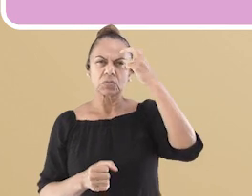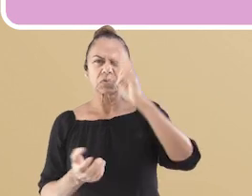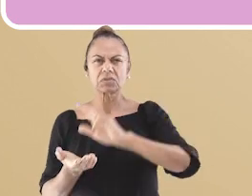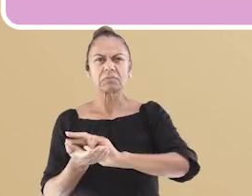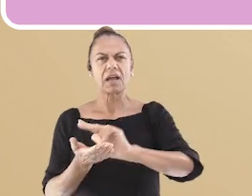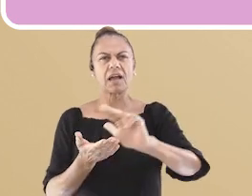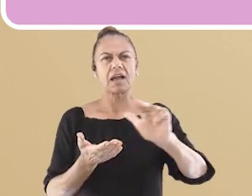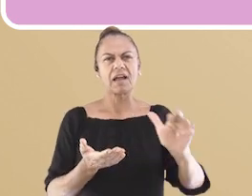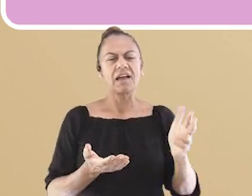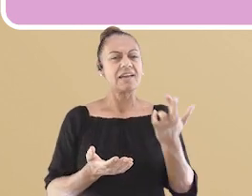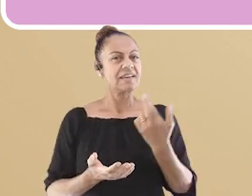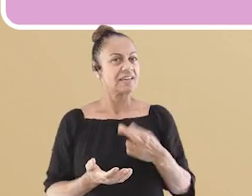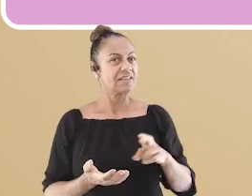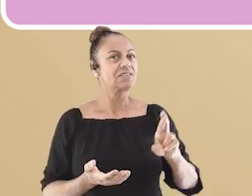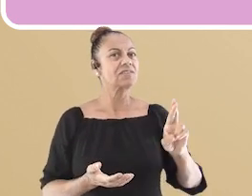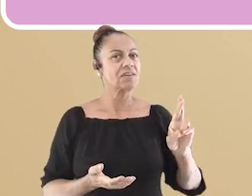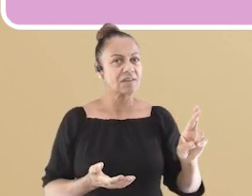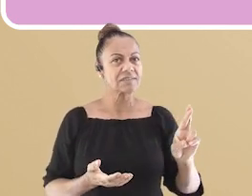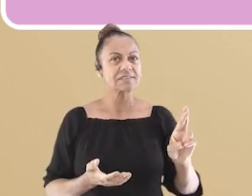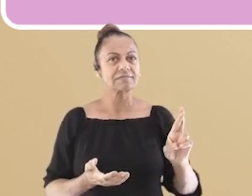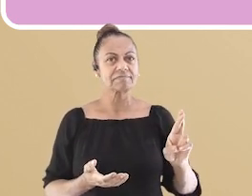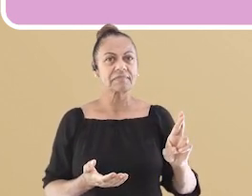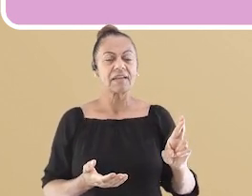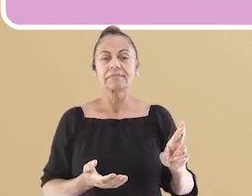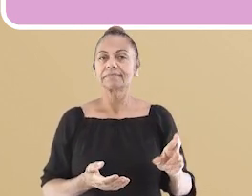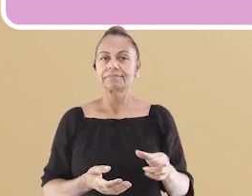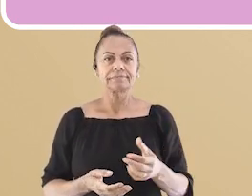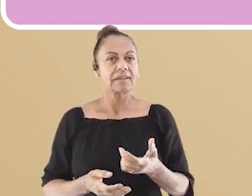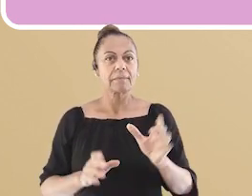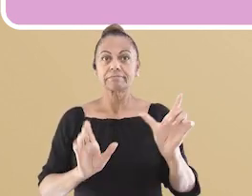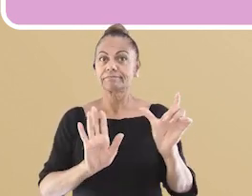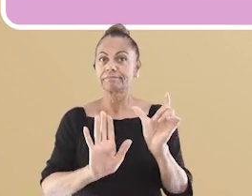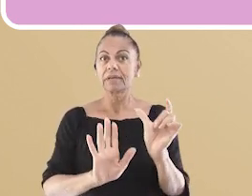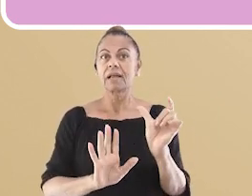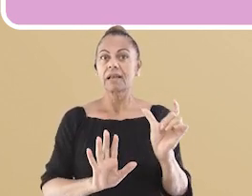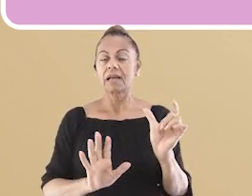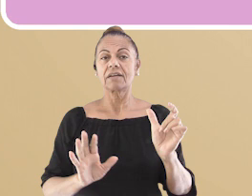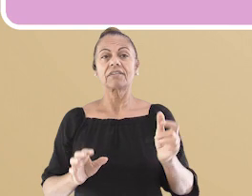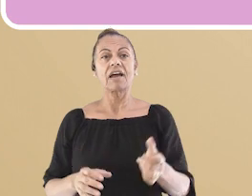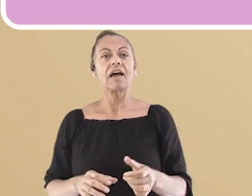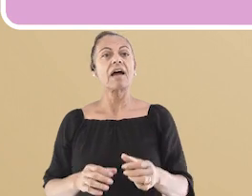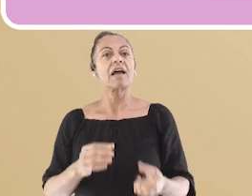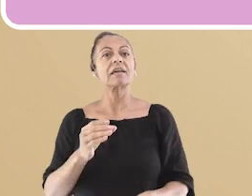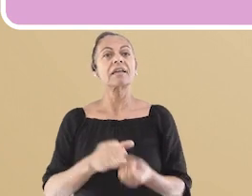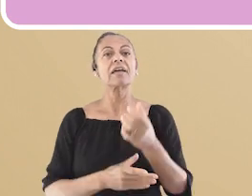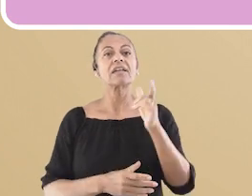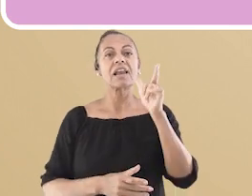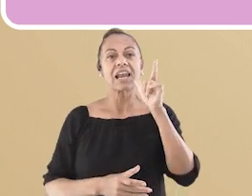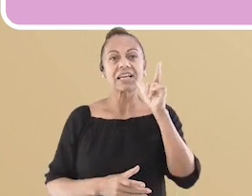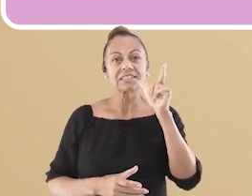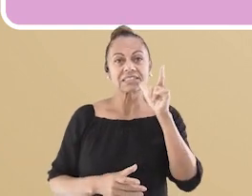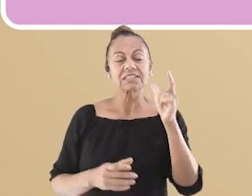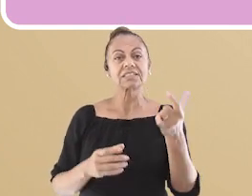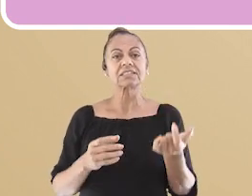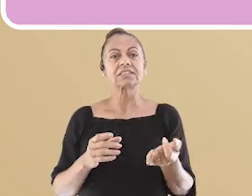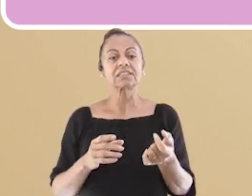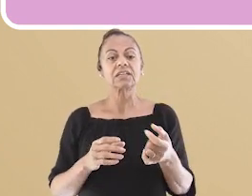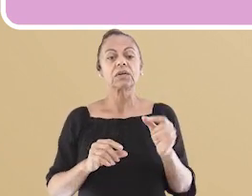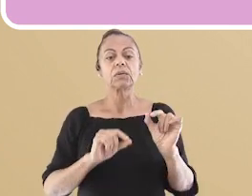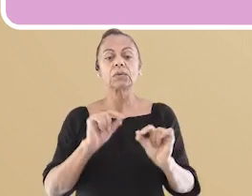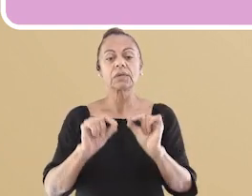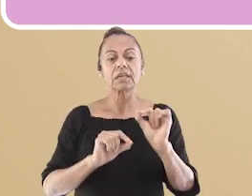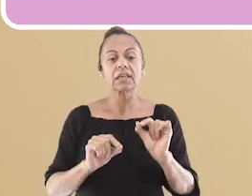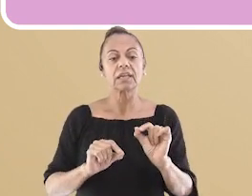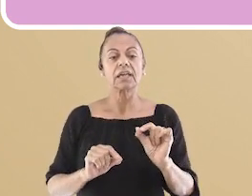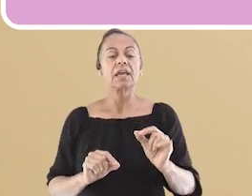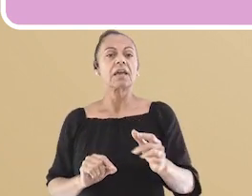alteridade é um princípio muito importante para a reflexão sobre a diversidade cultural e a religiosa. A palavra vem